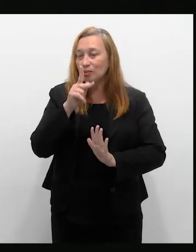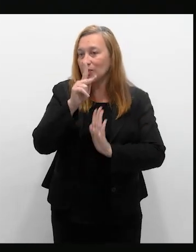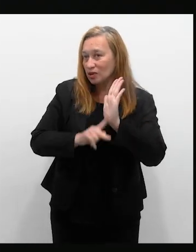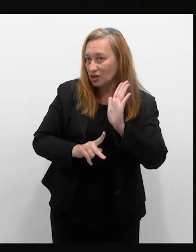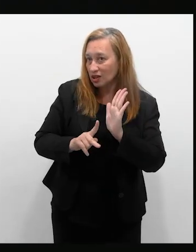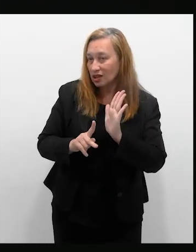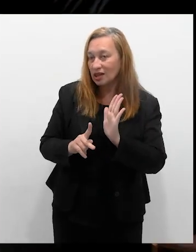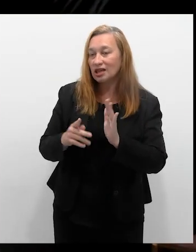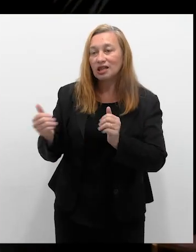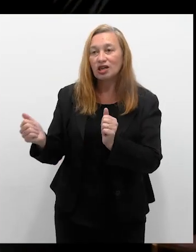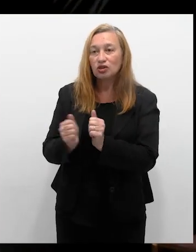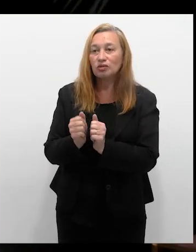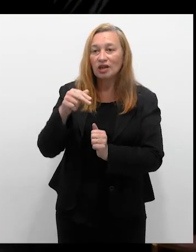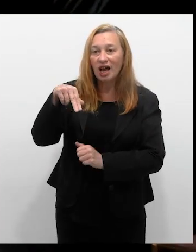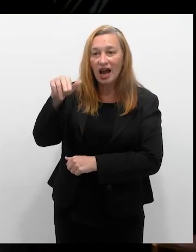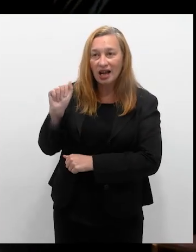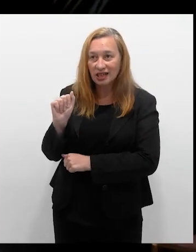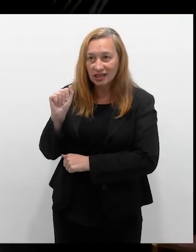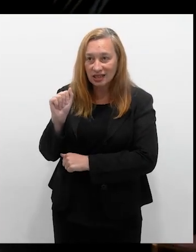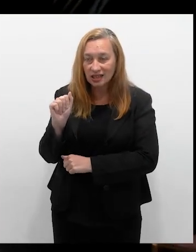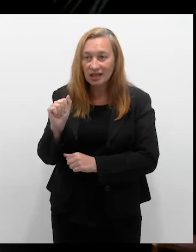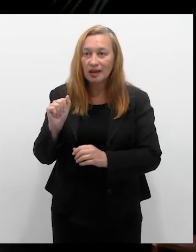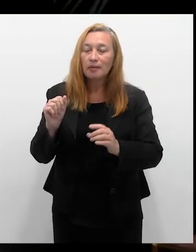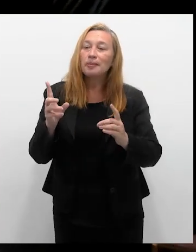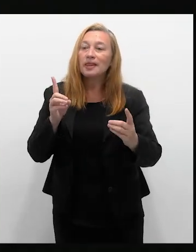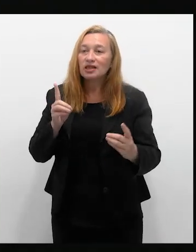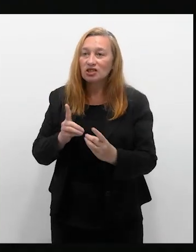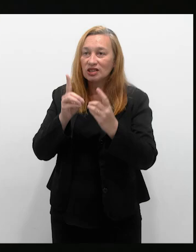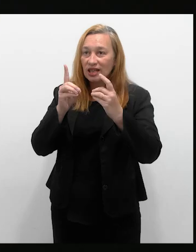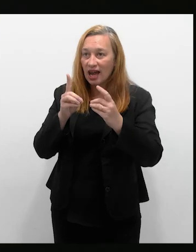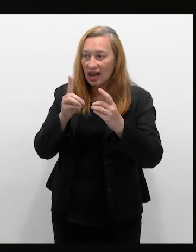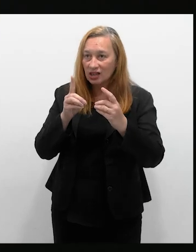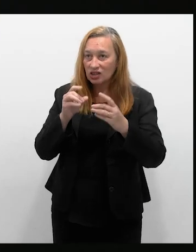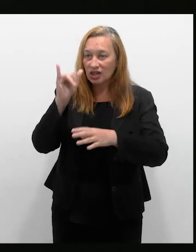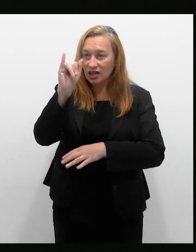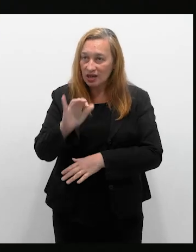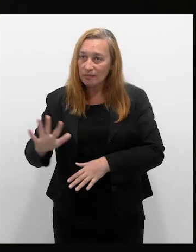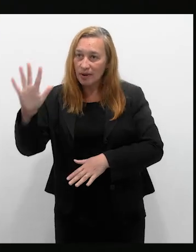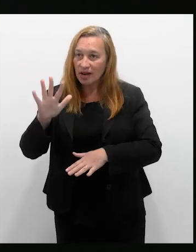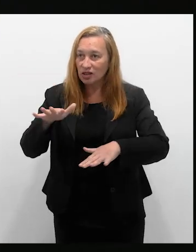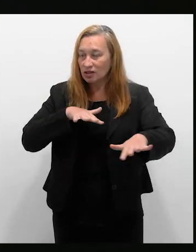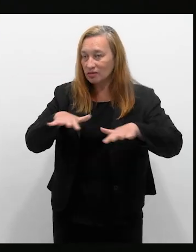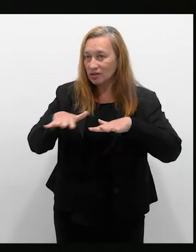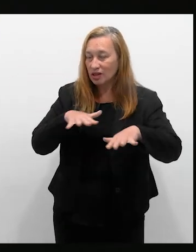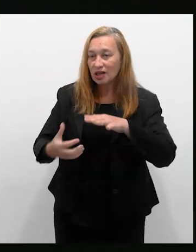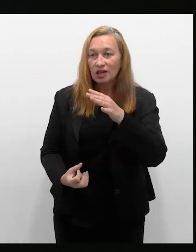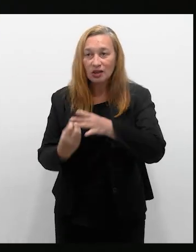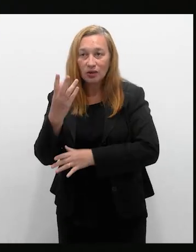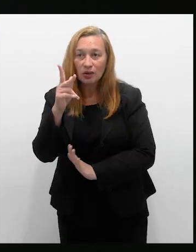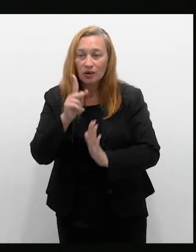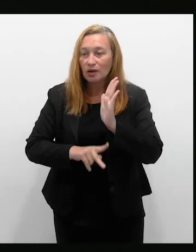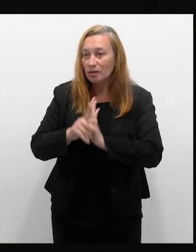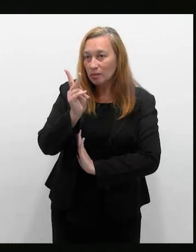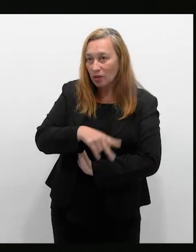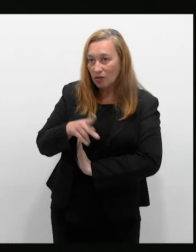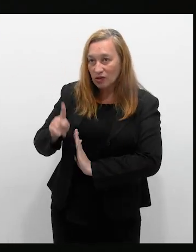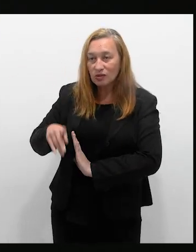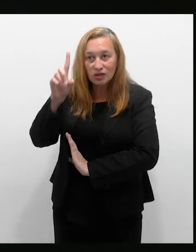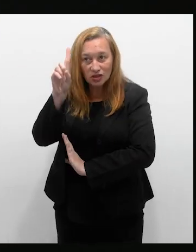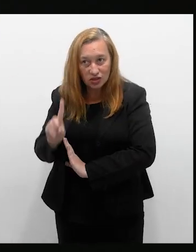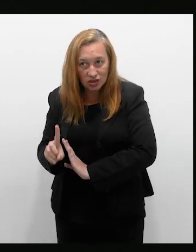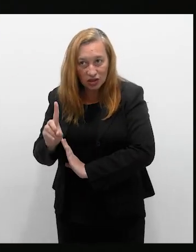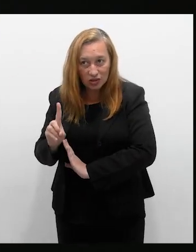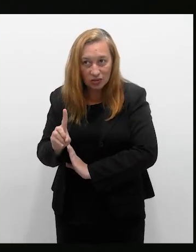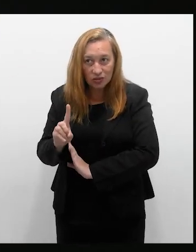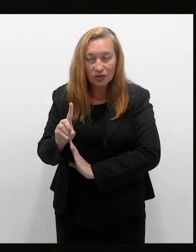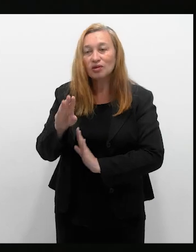aqui conosco Ana Dilon, mestre em didática da imagem em movimento, roteirista, fundadora do projeto, professora e